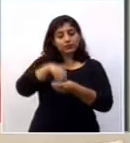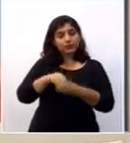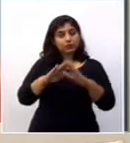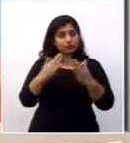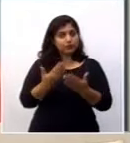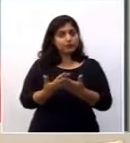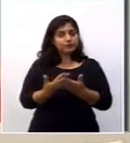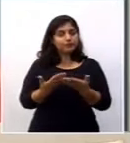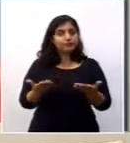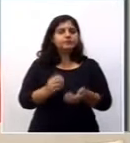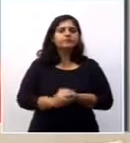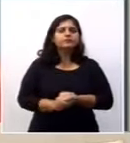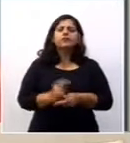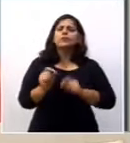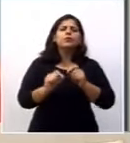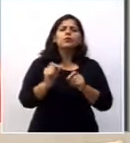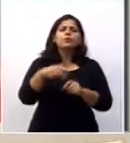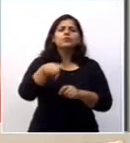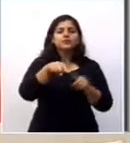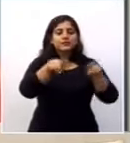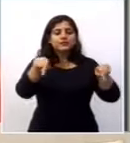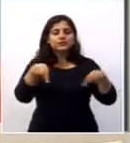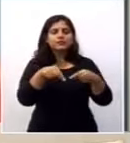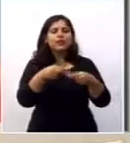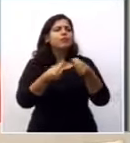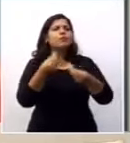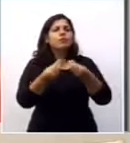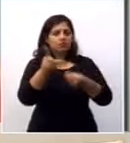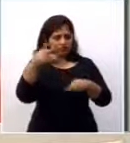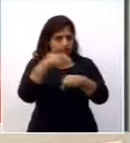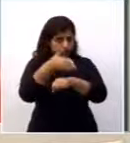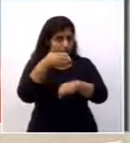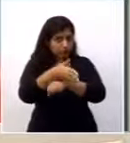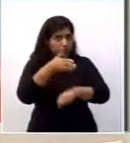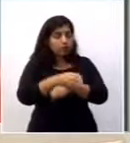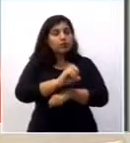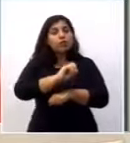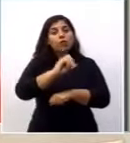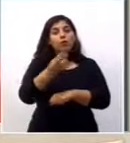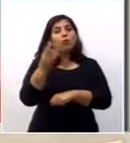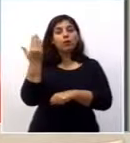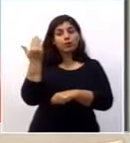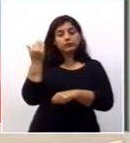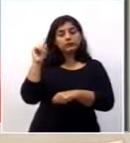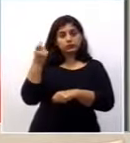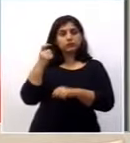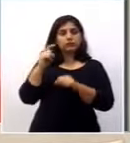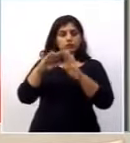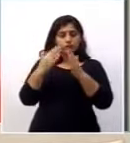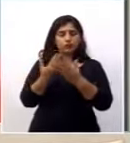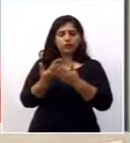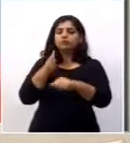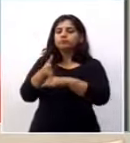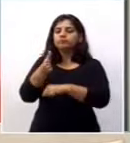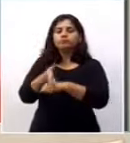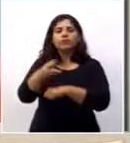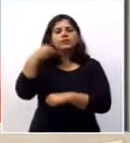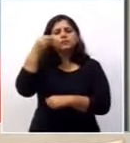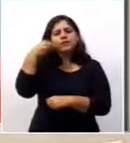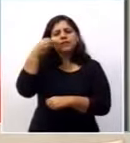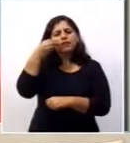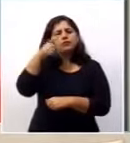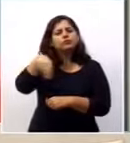né? Como que é esse espaço para vocês? Vocês frequentam ou vocês frequentavam na escola anterior? Como que é essa